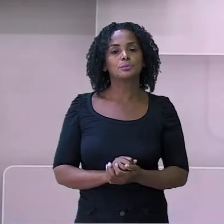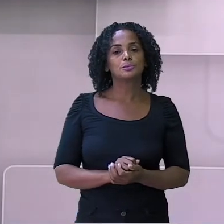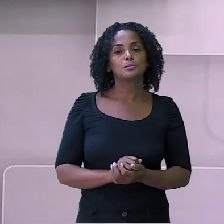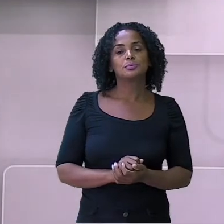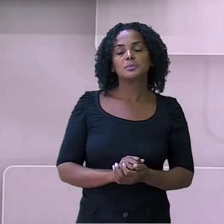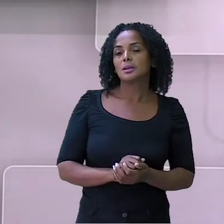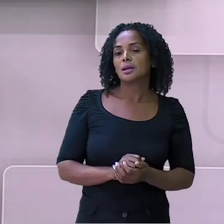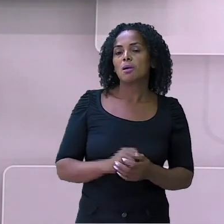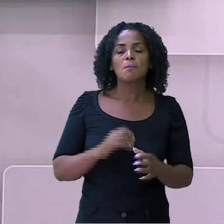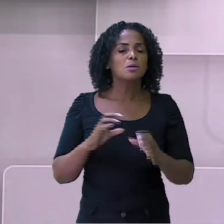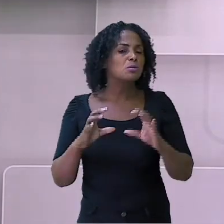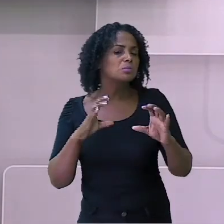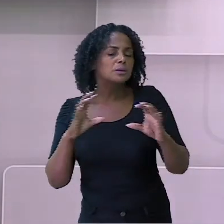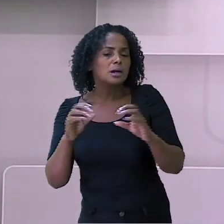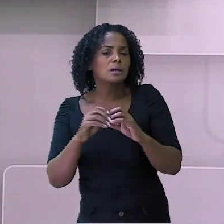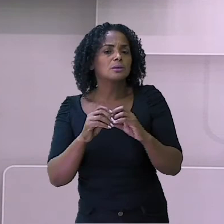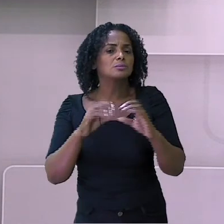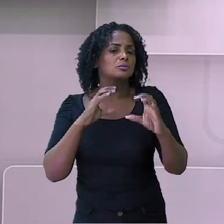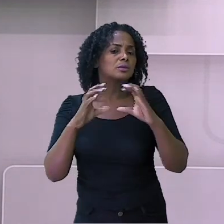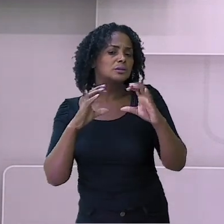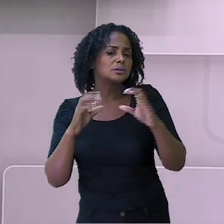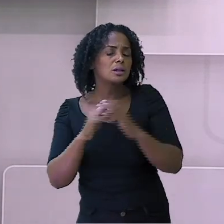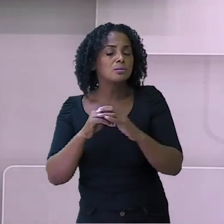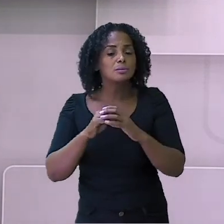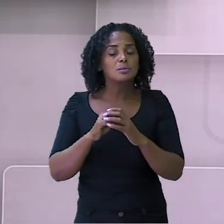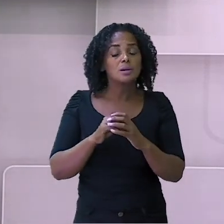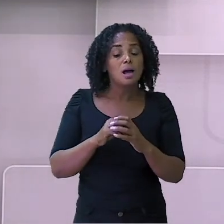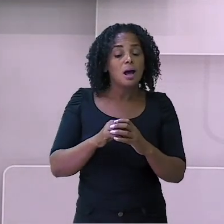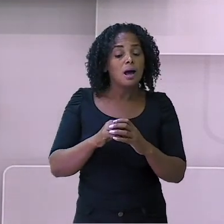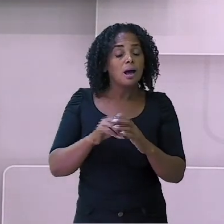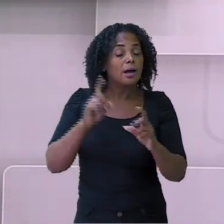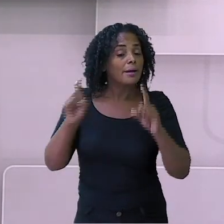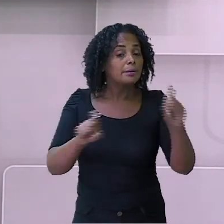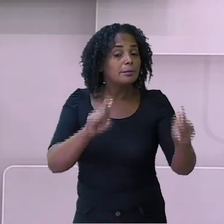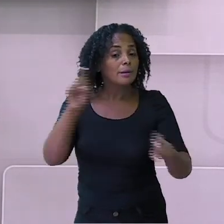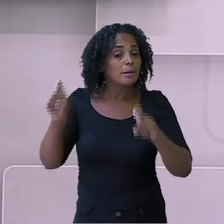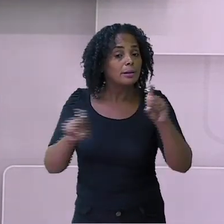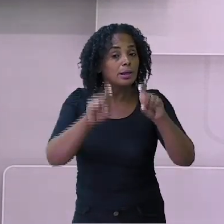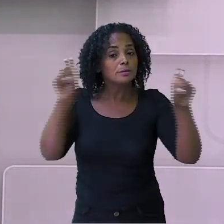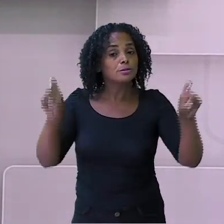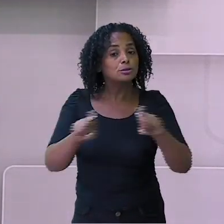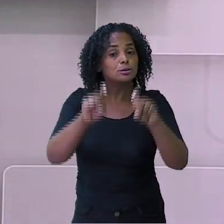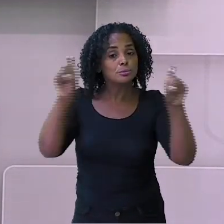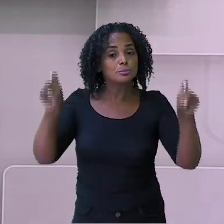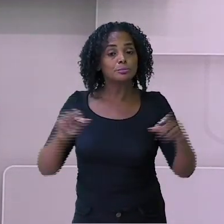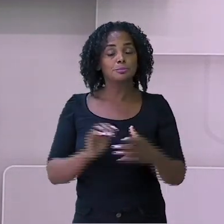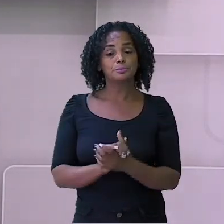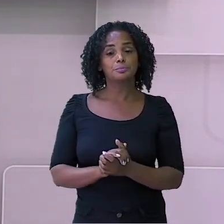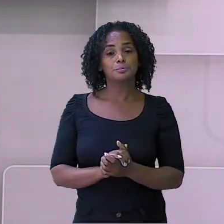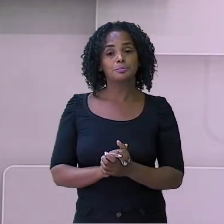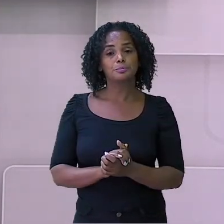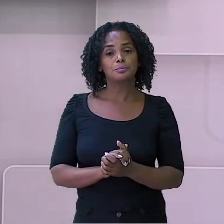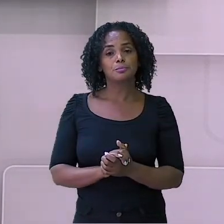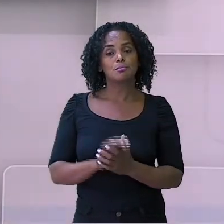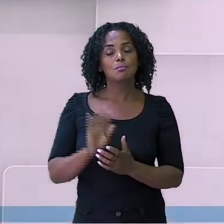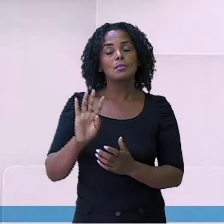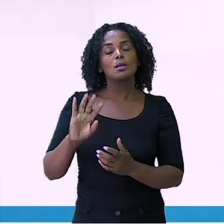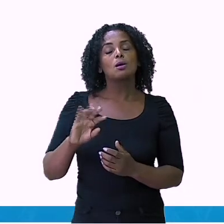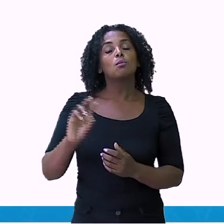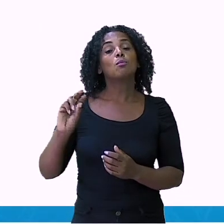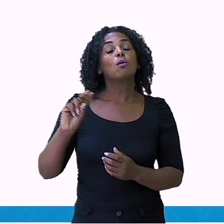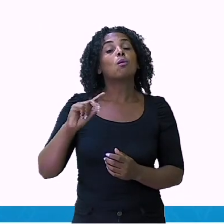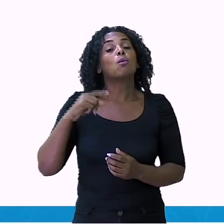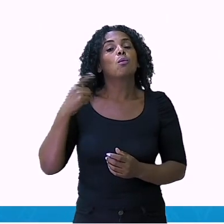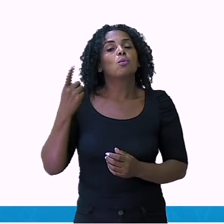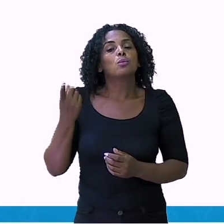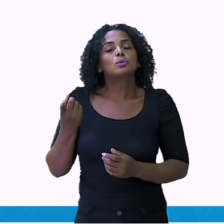de comunicação, né, da informação, a internet, para utilizar desses recursos. Outro ponto importante que nós vamos